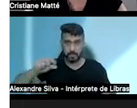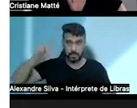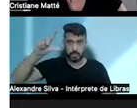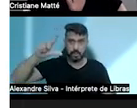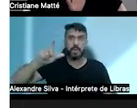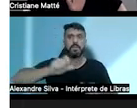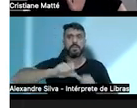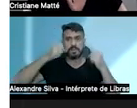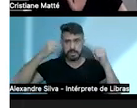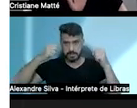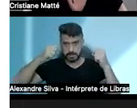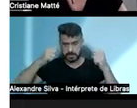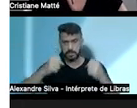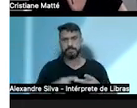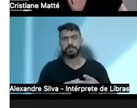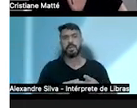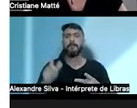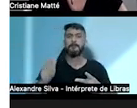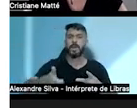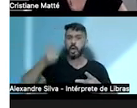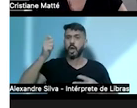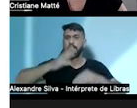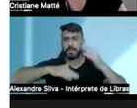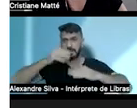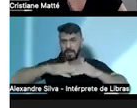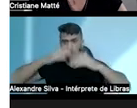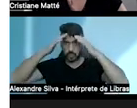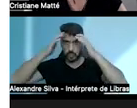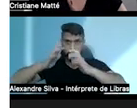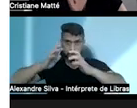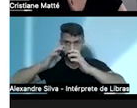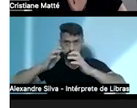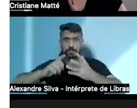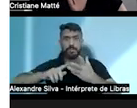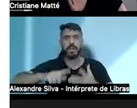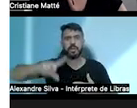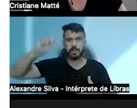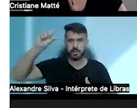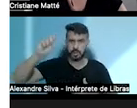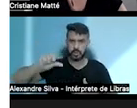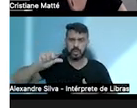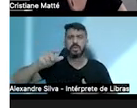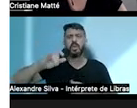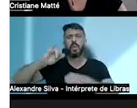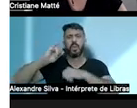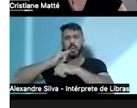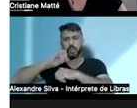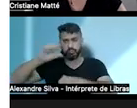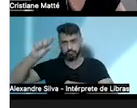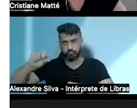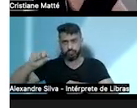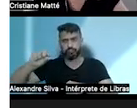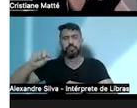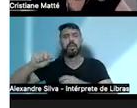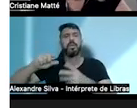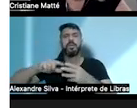realizar exercício também, uma melhora das habilidades cognitivas, uma diminuição da adiposidade do peso corporal e uma melhora